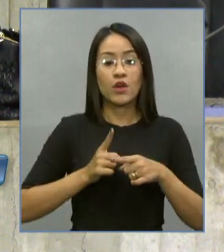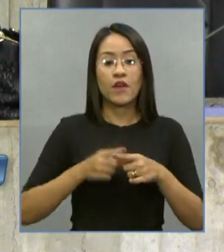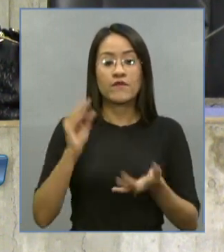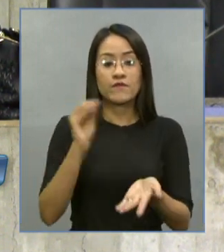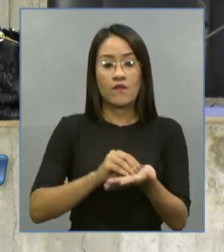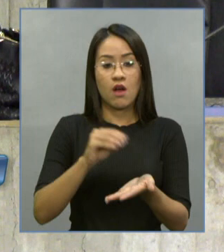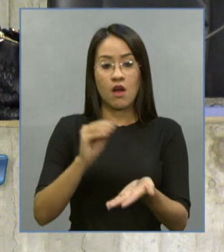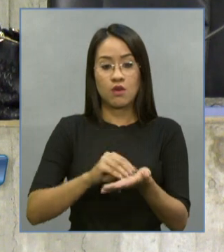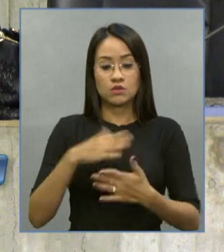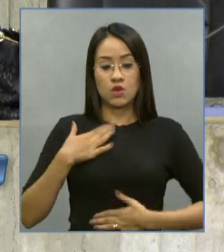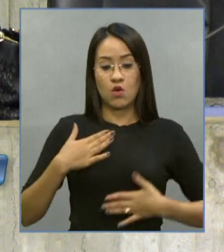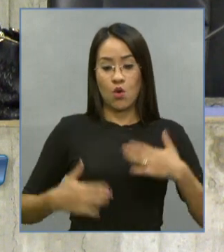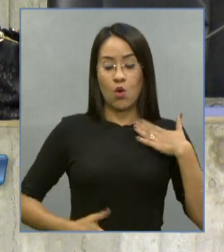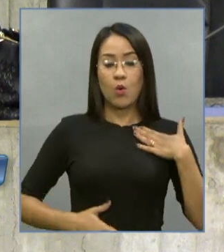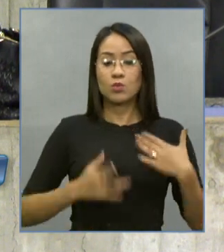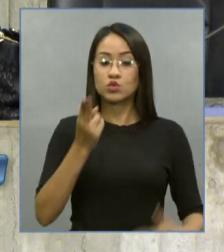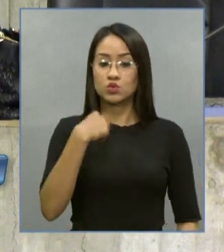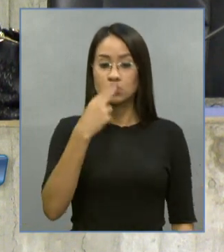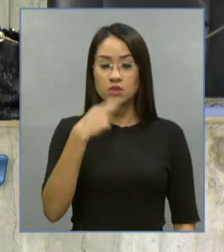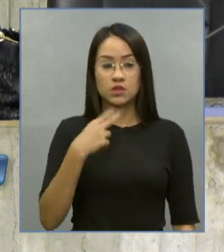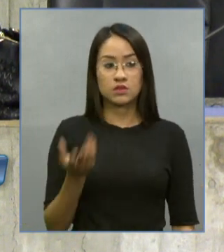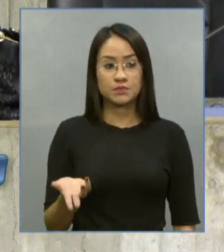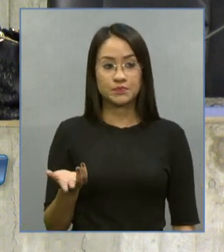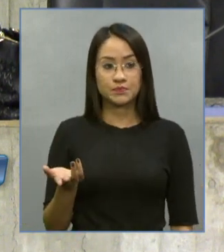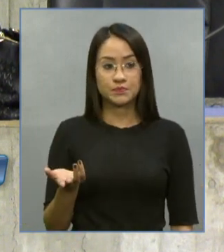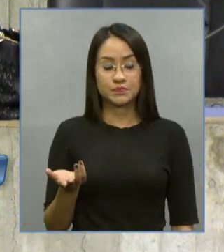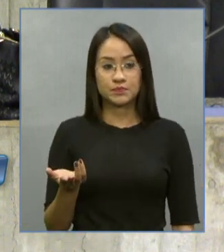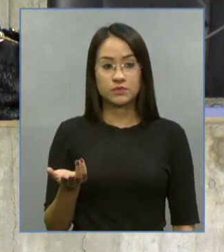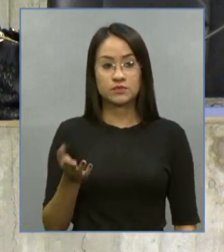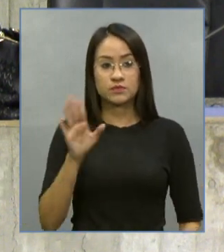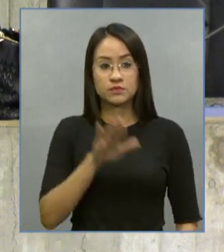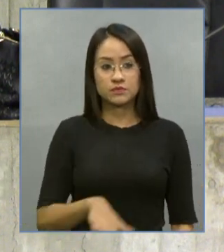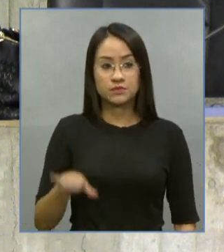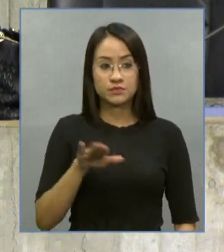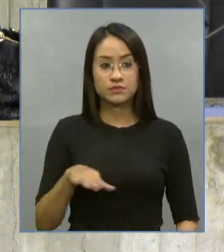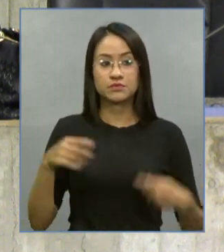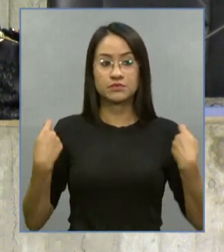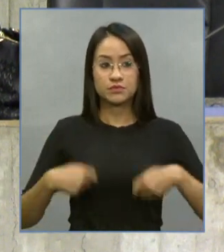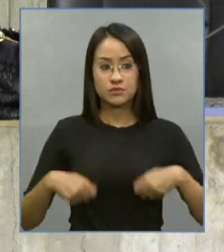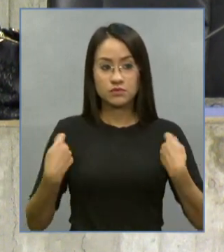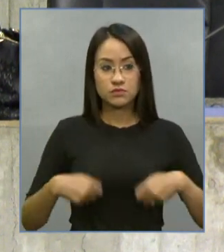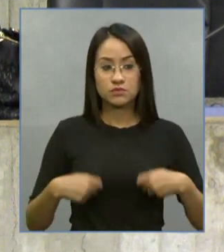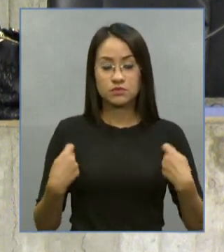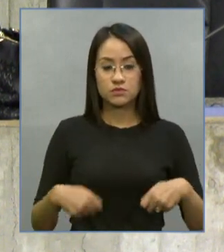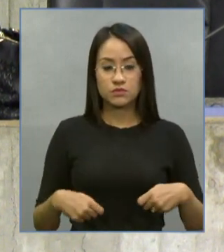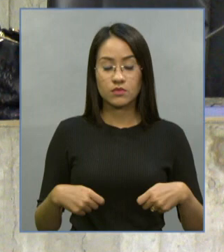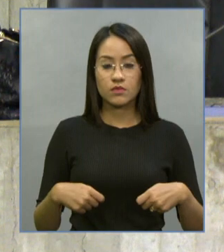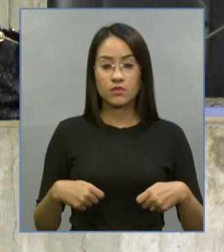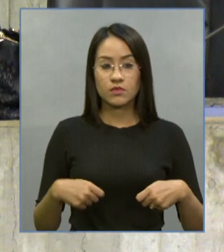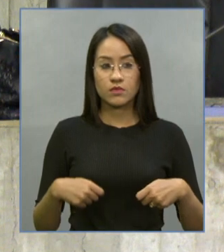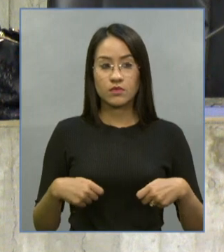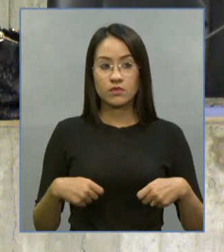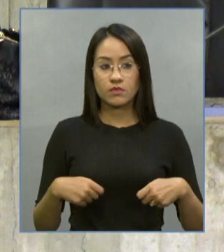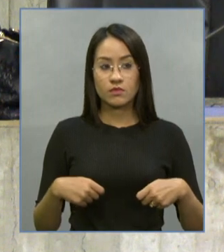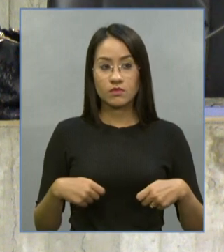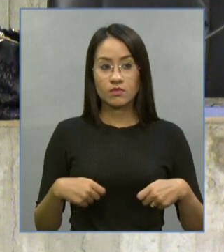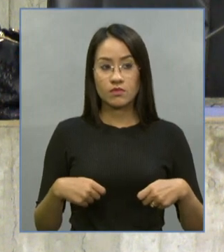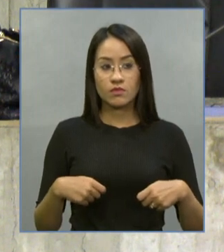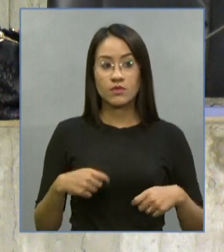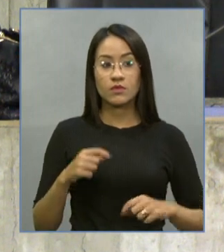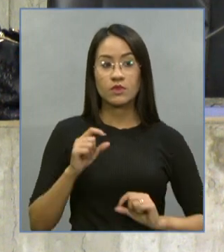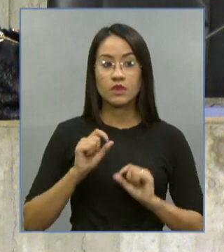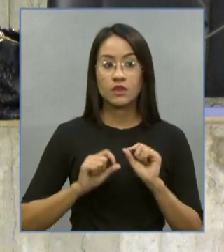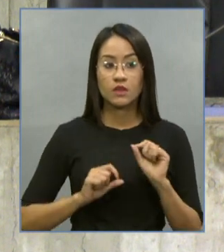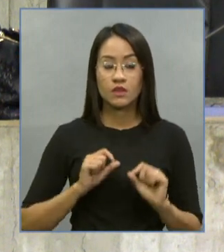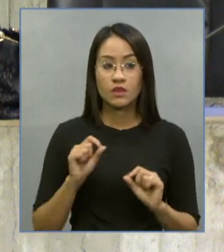por conta, inclusive no caso dessas crianças que necessitam de leite especial, elas fazem morrer mesmo. Então, eu me associo a Vossa Excelência e